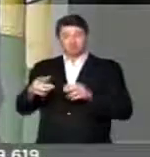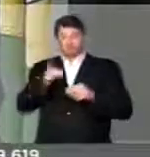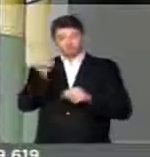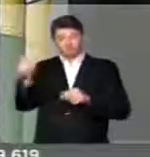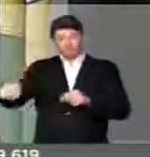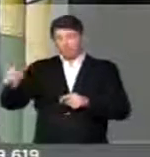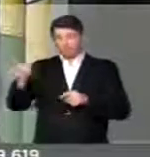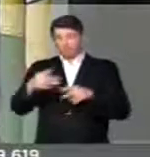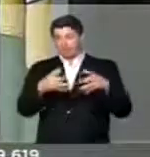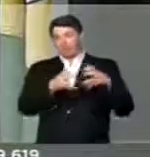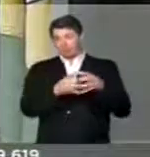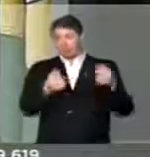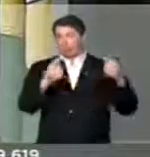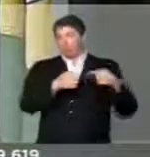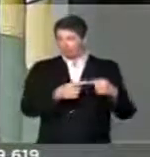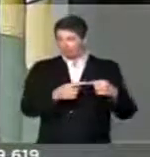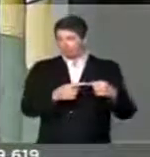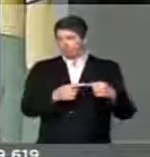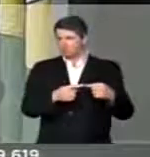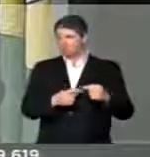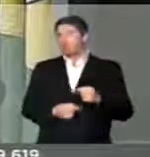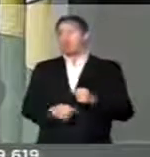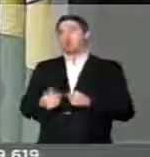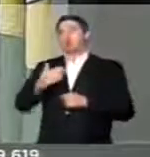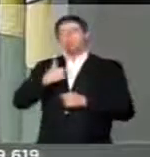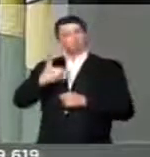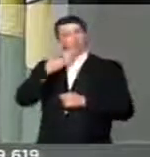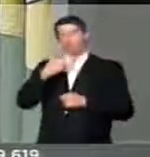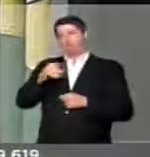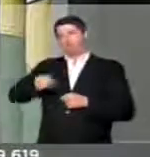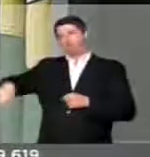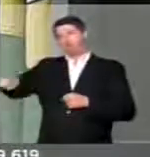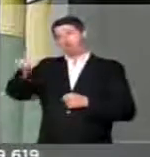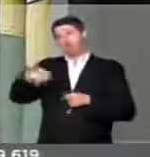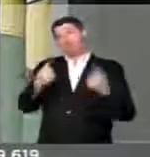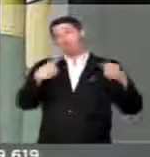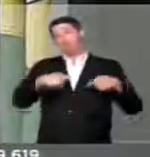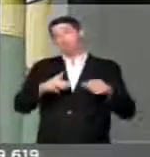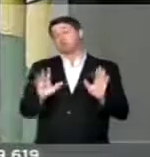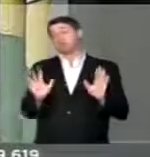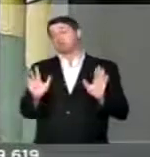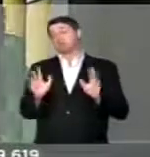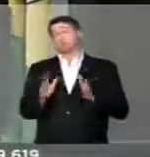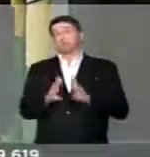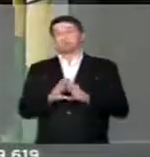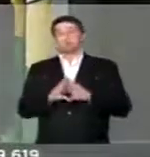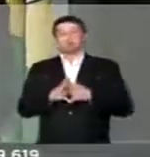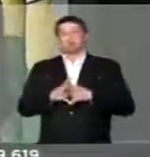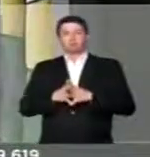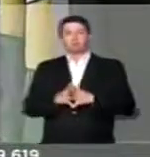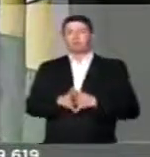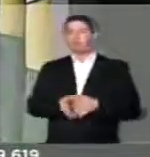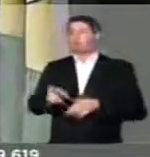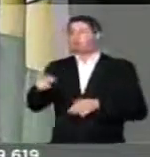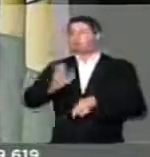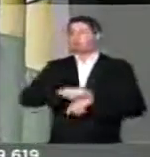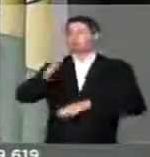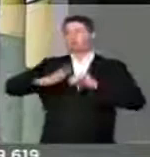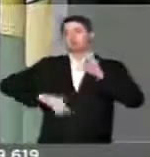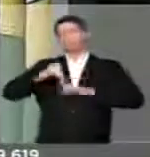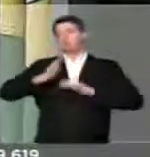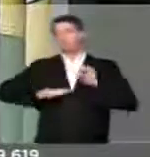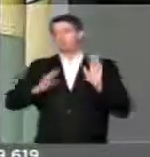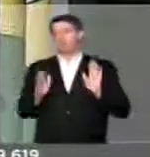oposição, e eu faço questão de dizer que prefiro vocês na oposição, vocês são mais